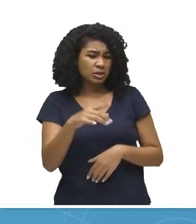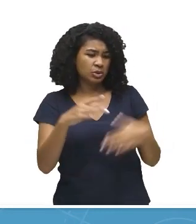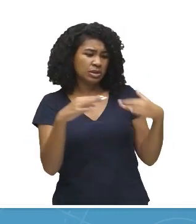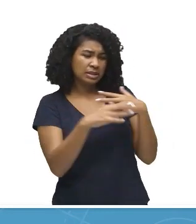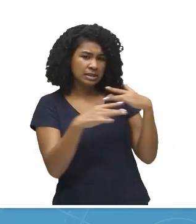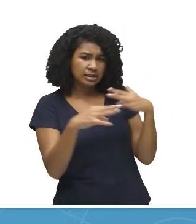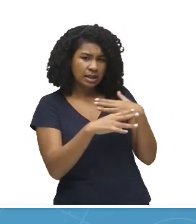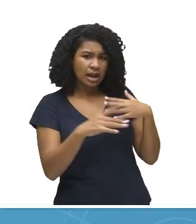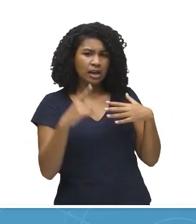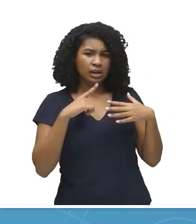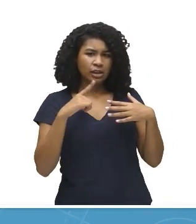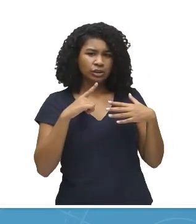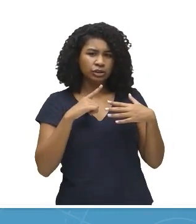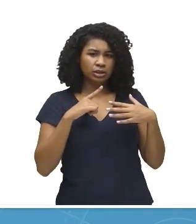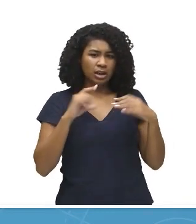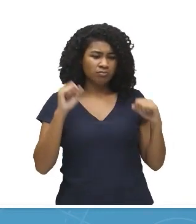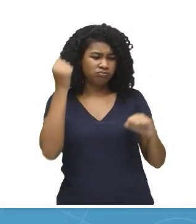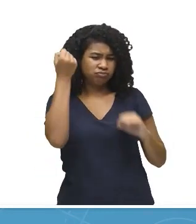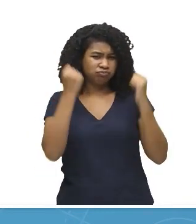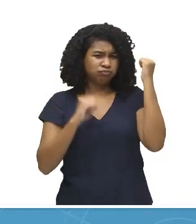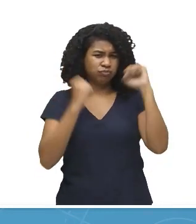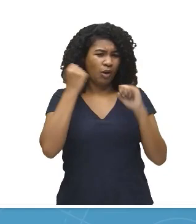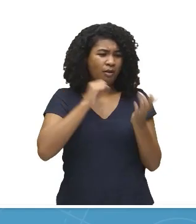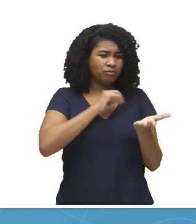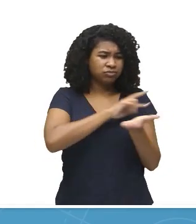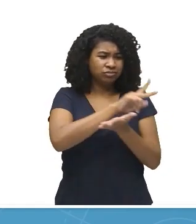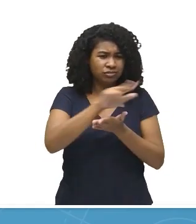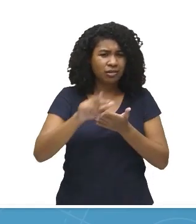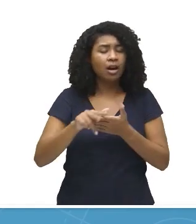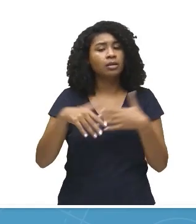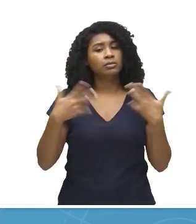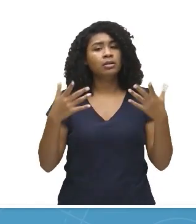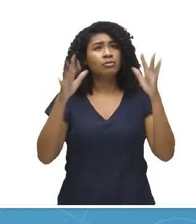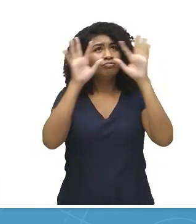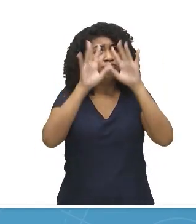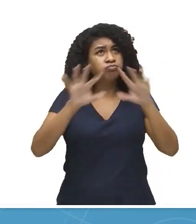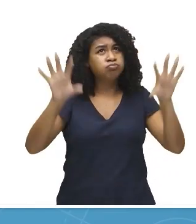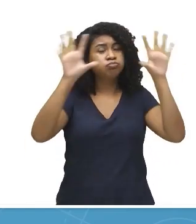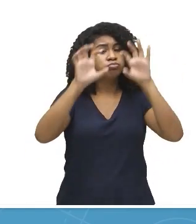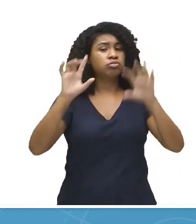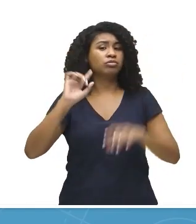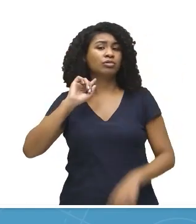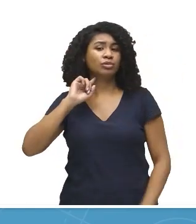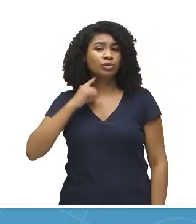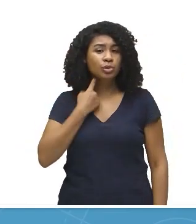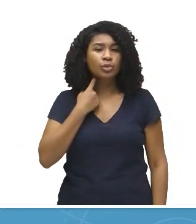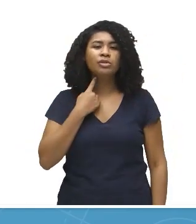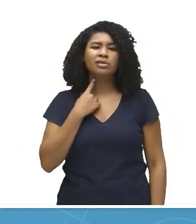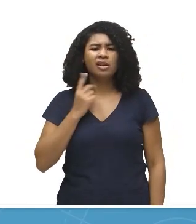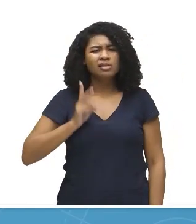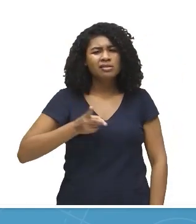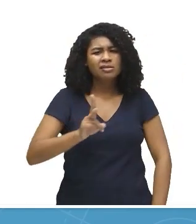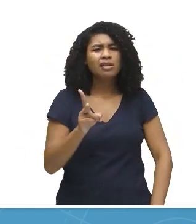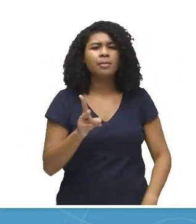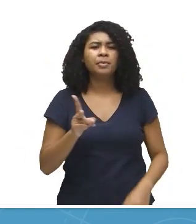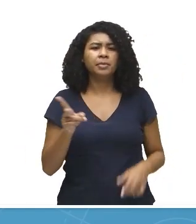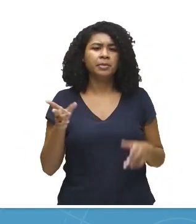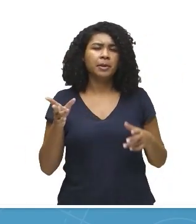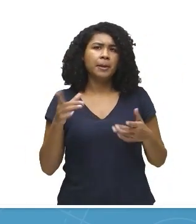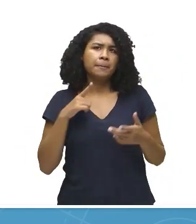de indústrias, consequentemente, você já vai ter aí um probleminha, por exemplo, respiratório, né? A gente tem aquele período